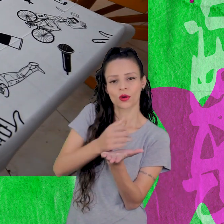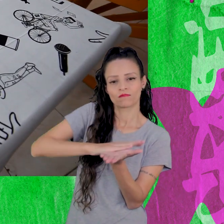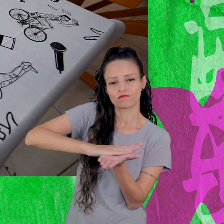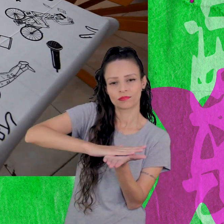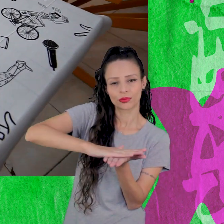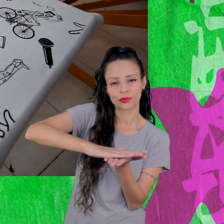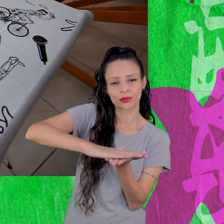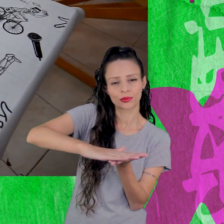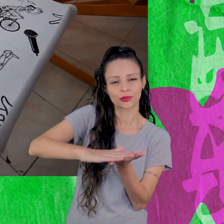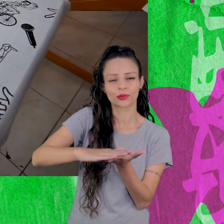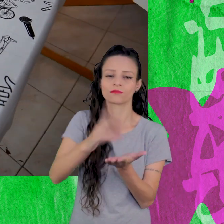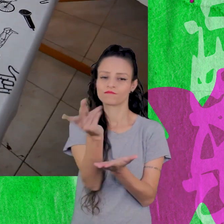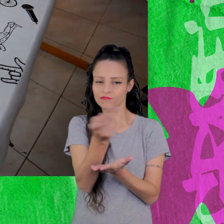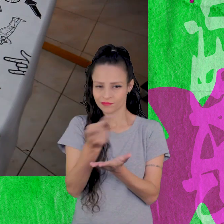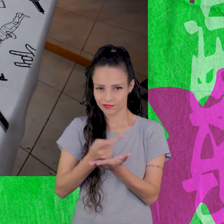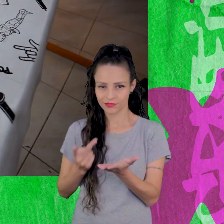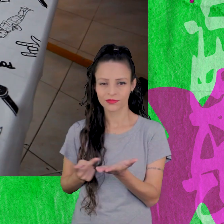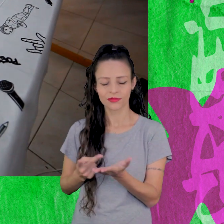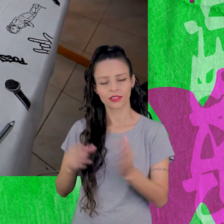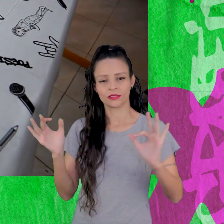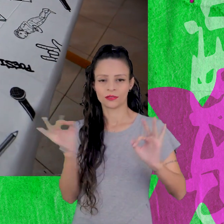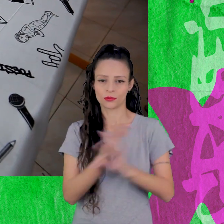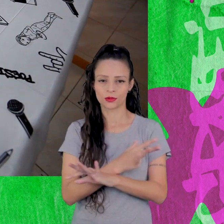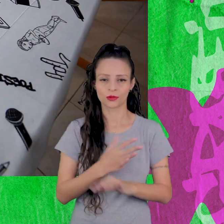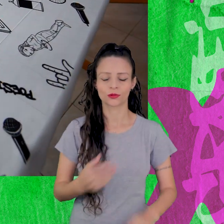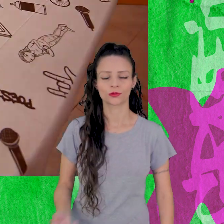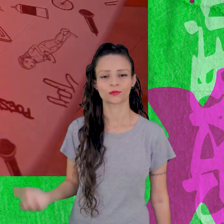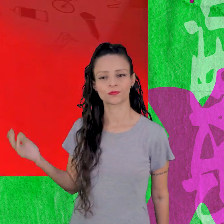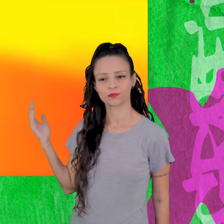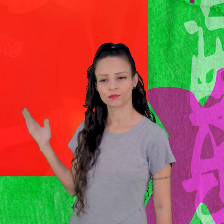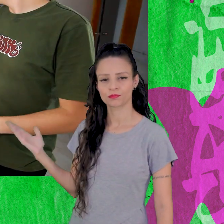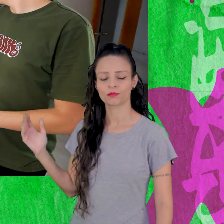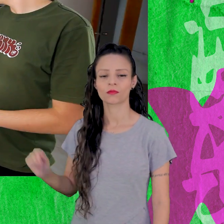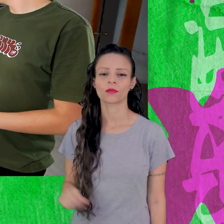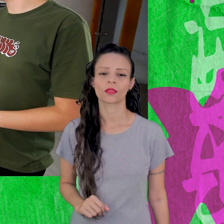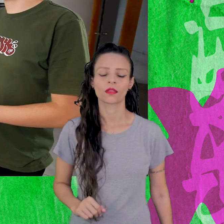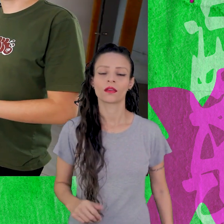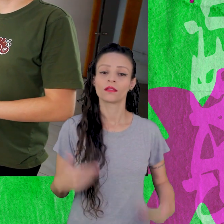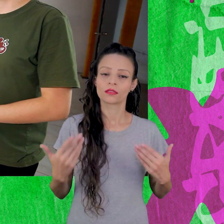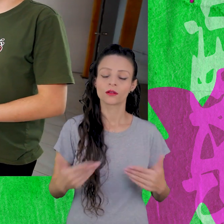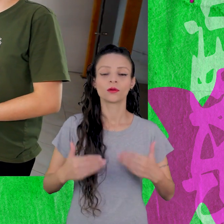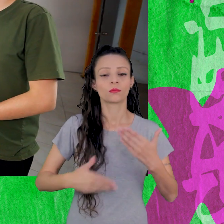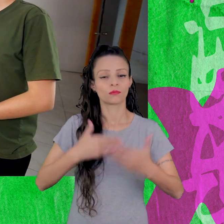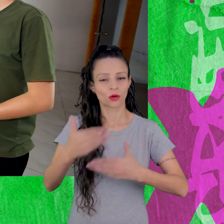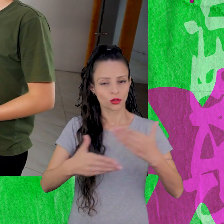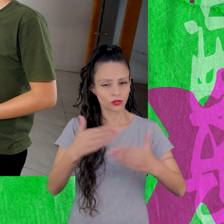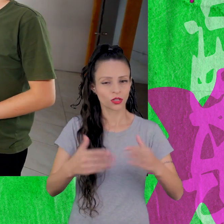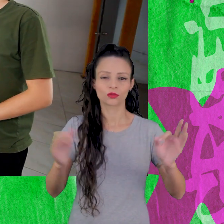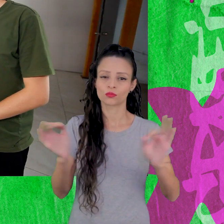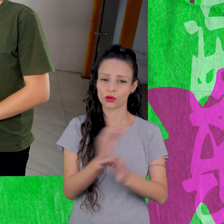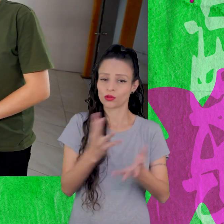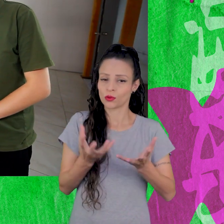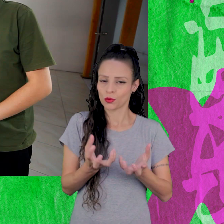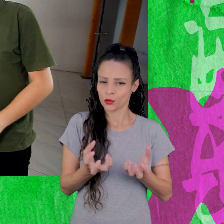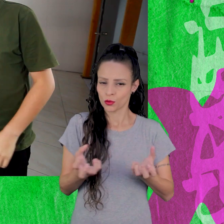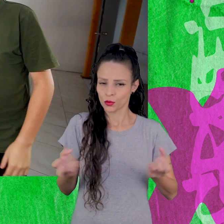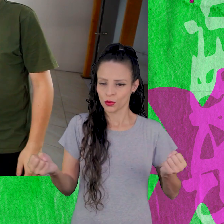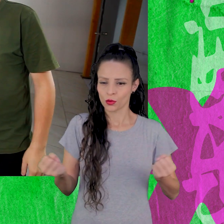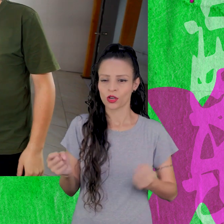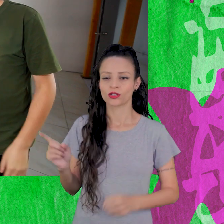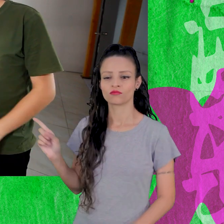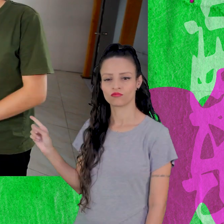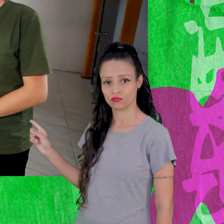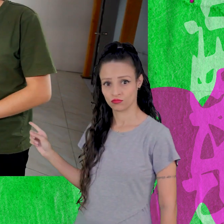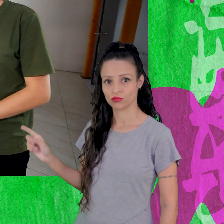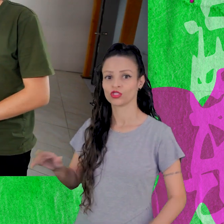a emulsão, que é aquele processo de gravação de tela, não encostou. Então depois do processo de secagem, a gente tem aqui